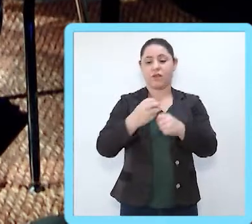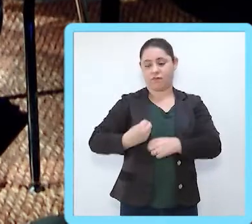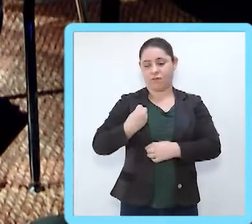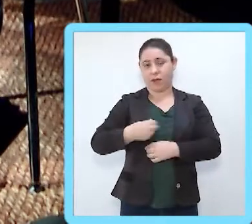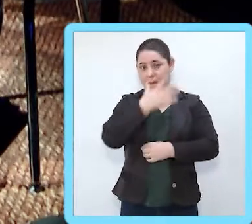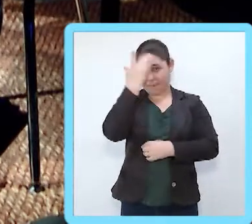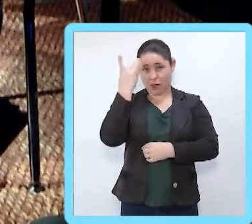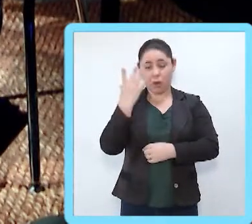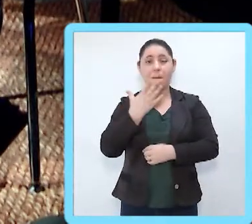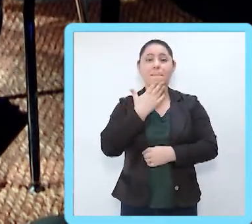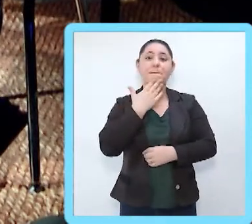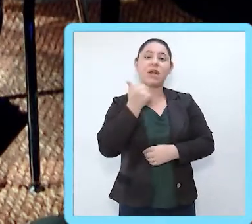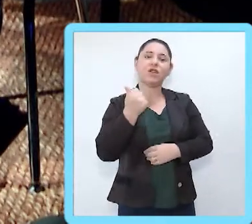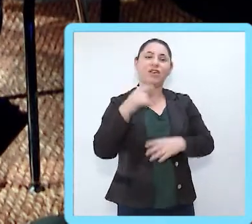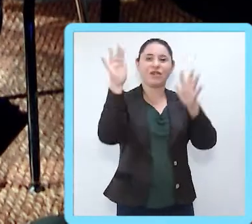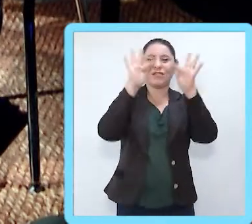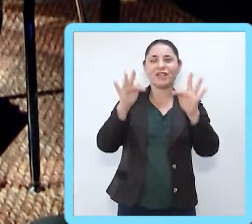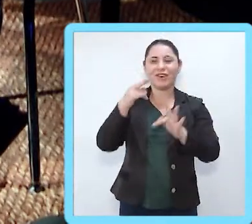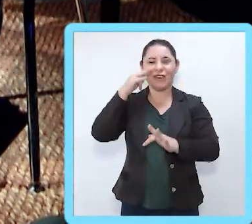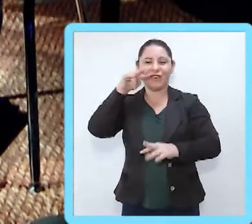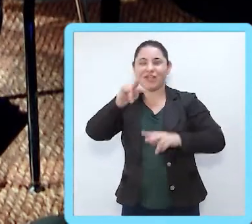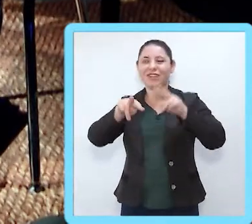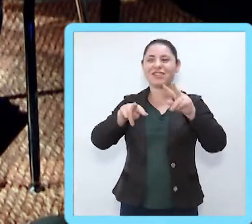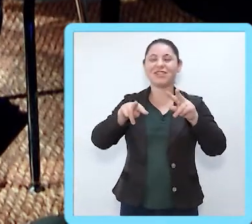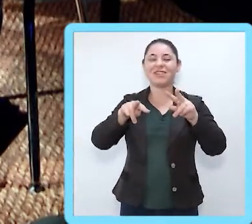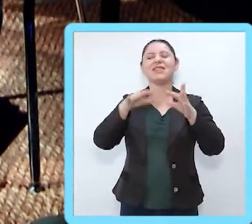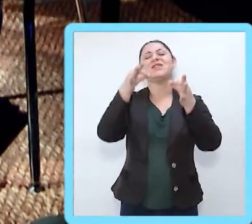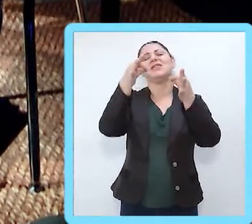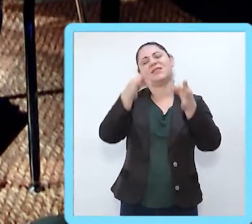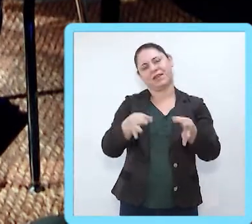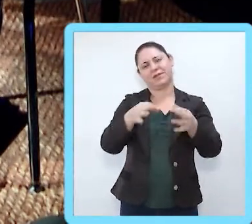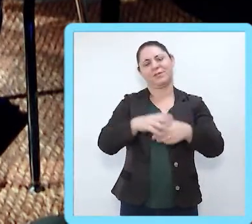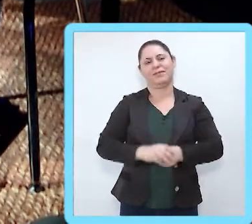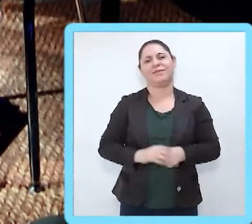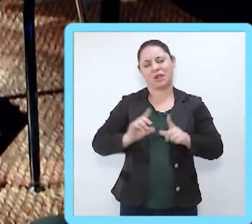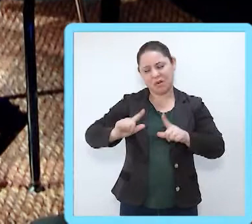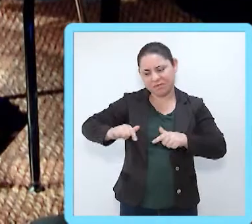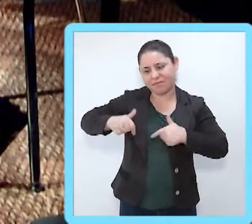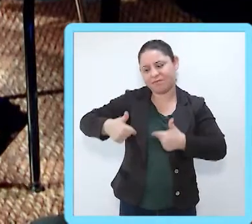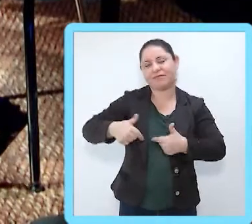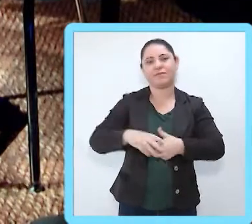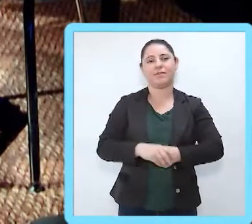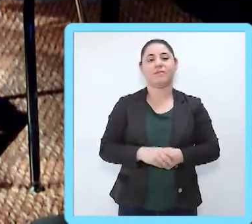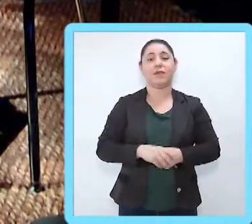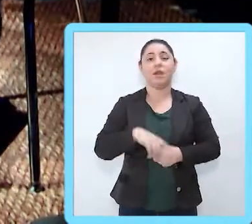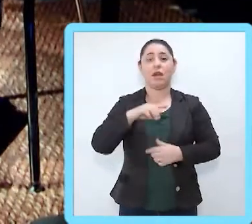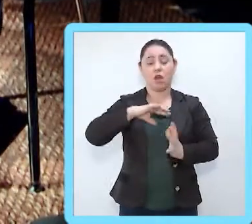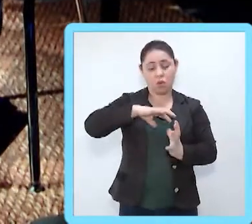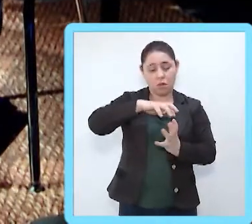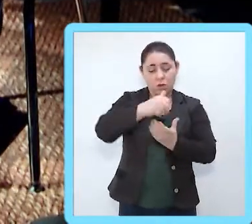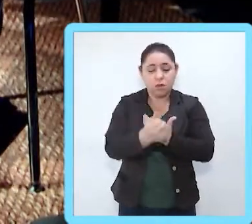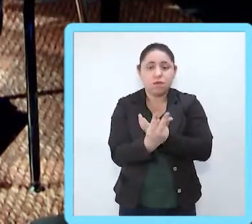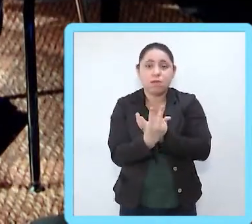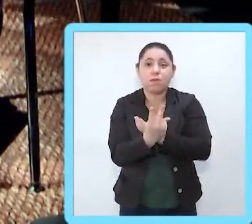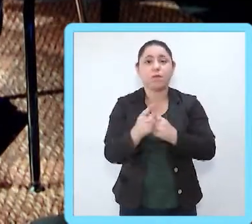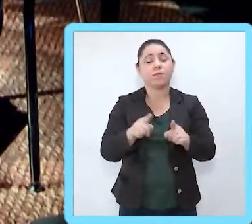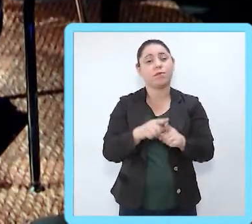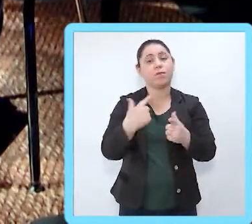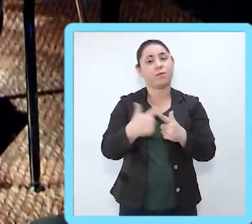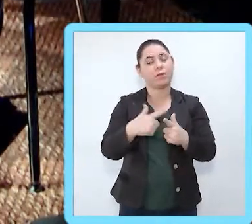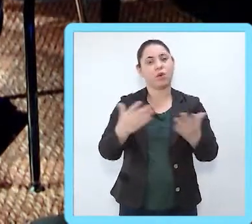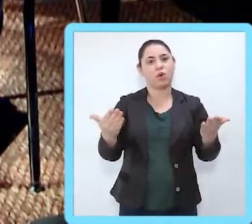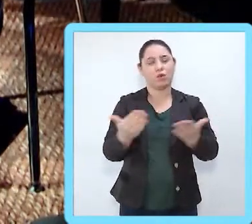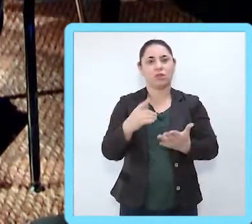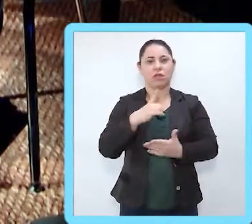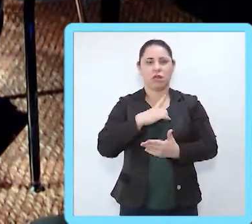de vida das pessoas. Então, eu sinto feliz quando eu vejo que eu lutei por uma coisa certa. Ótimo, é uma coisa... E sustentável, né, doutor Oswaldo? Sustentável. Porque,